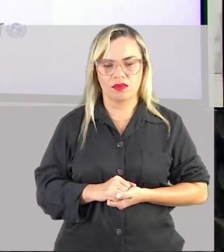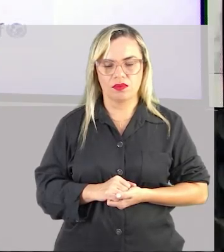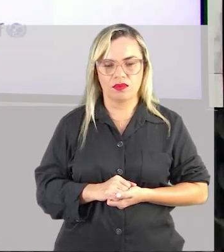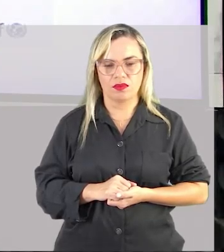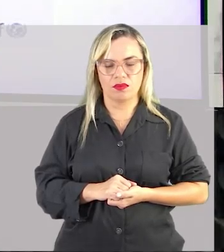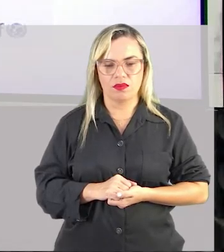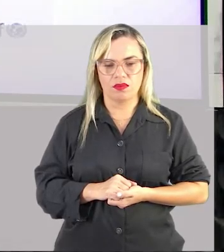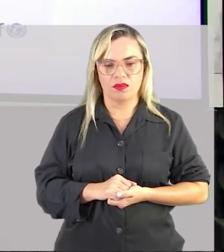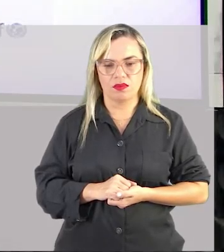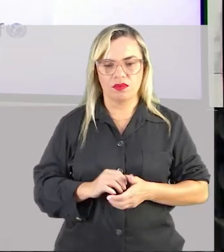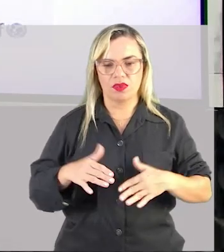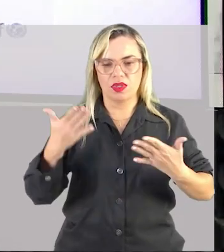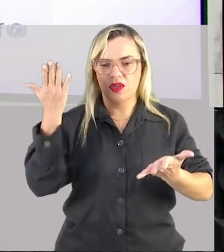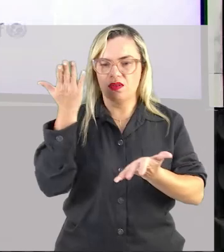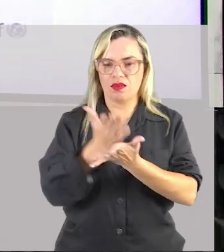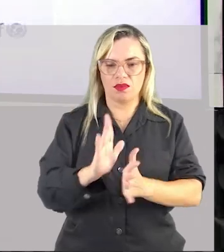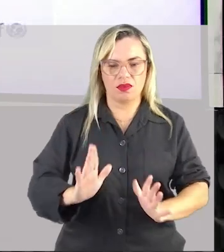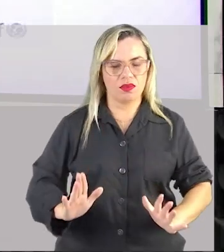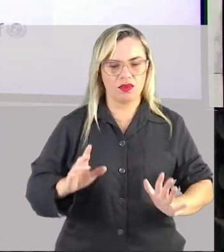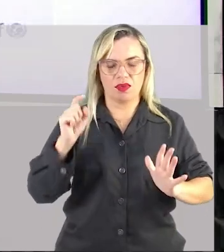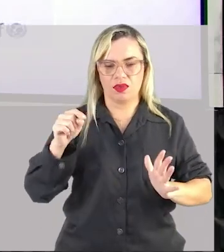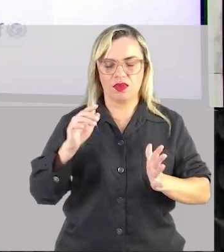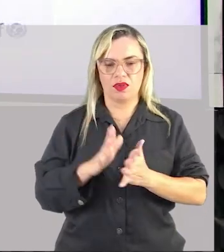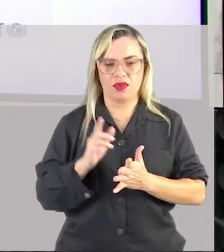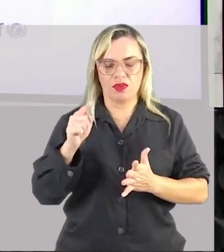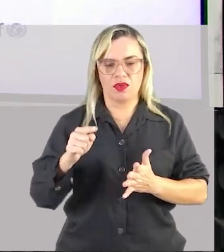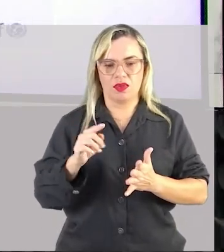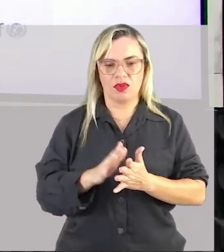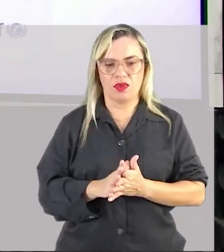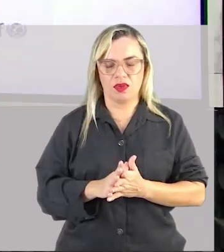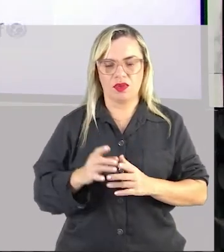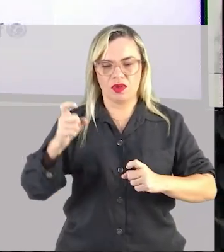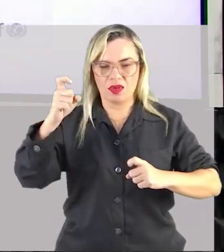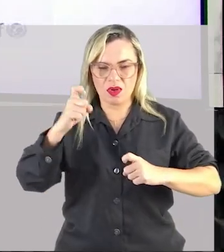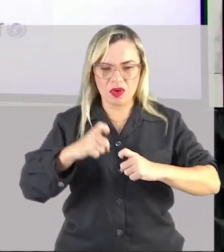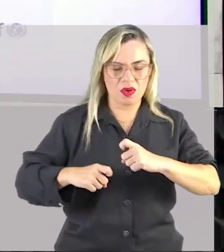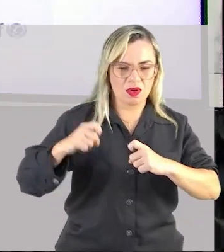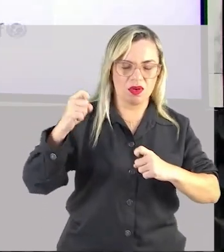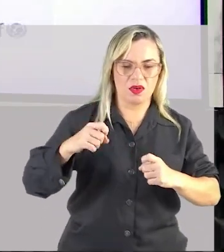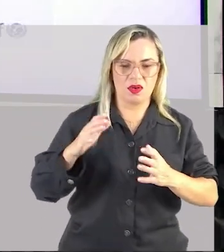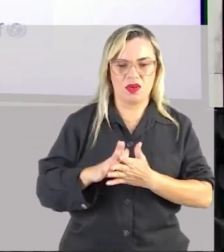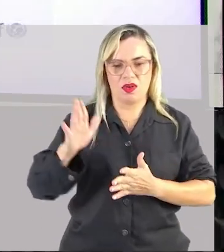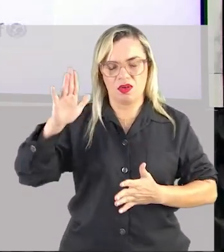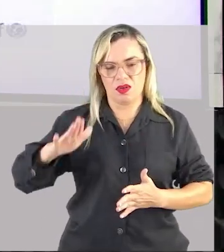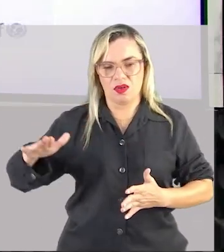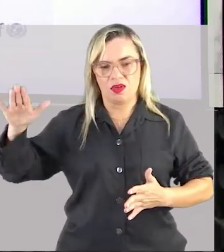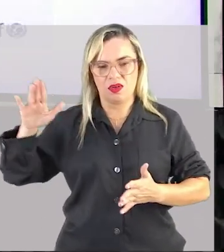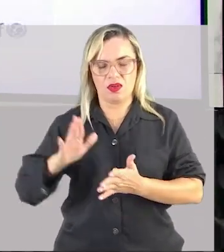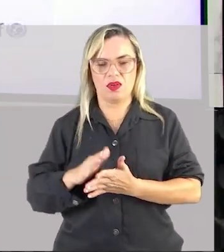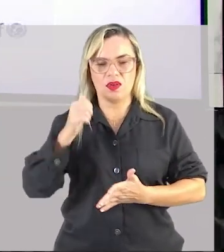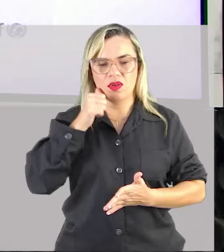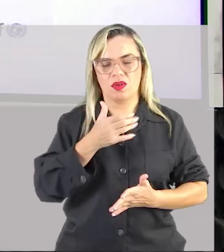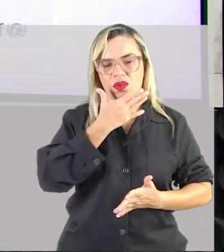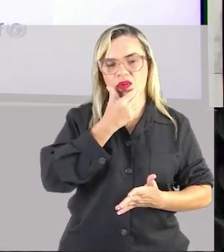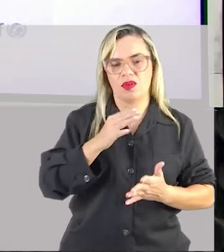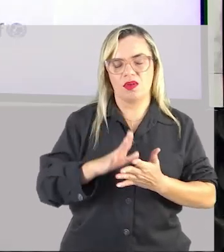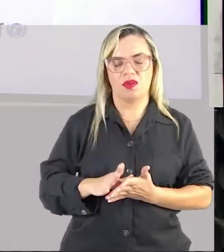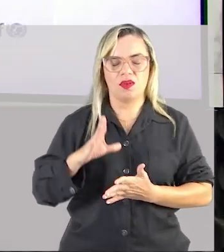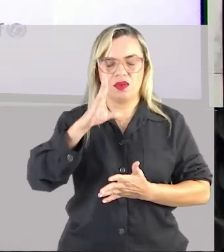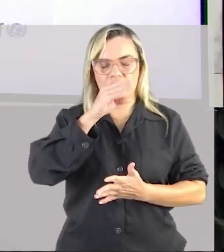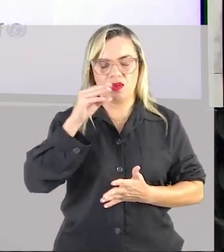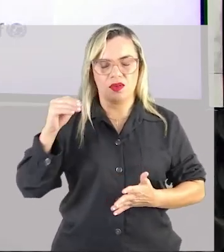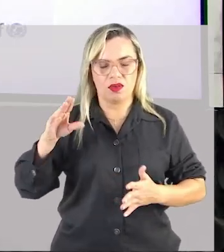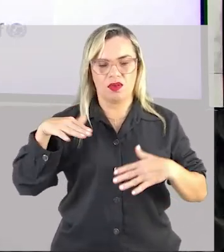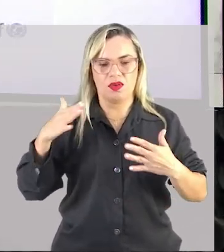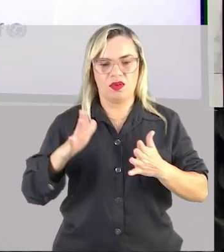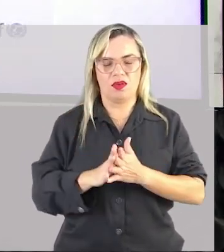telefone. Acabemos, né, terminemos com a exploração sexual de crianças, meninos, meninas e